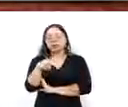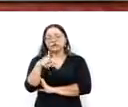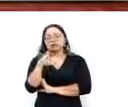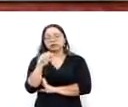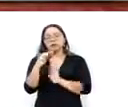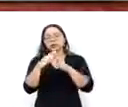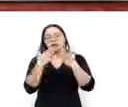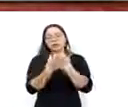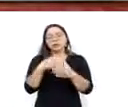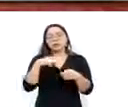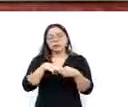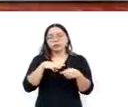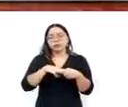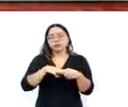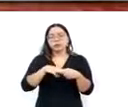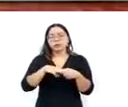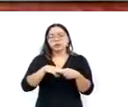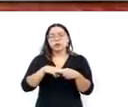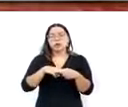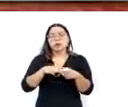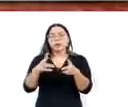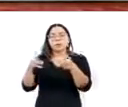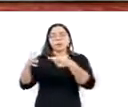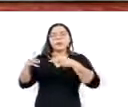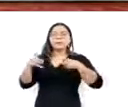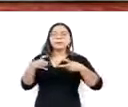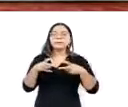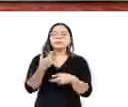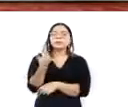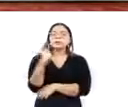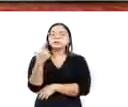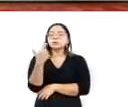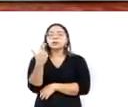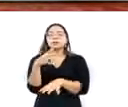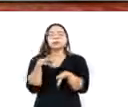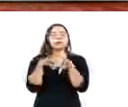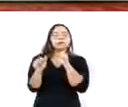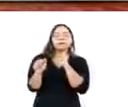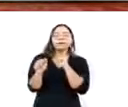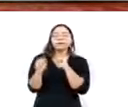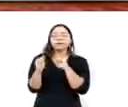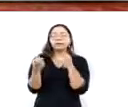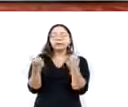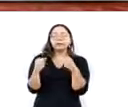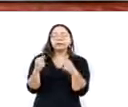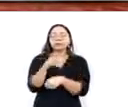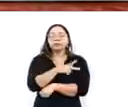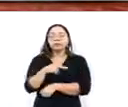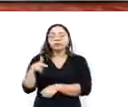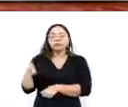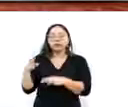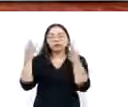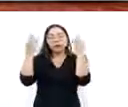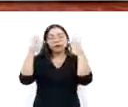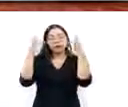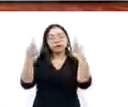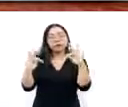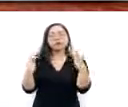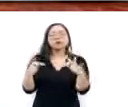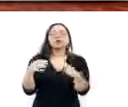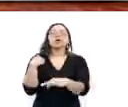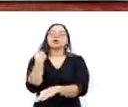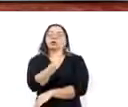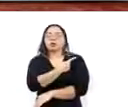Municipal, ele enveredou também por outros lados. Quando nós vimos que nós não tínhamos a formação necessária para os professores nas